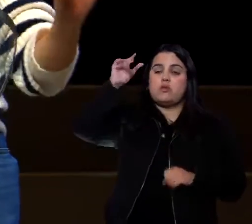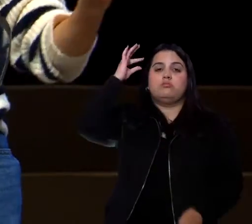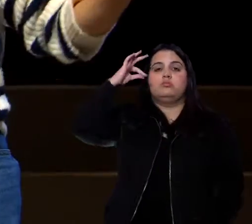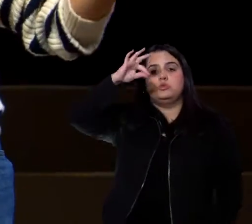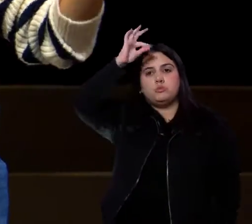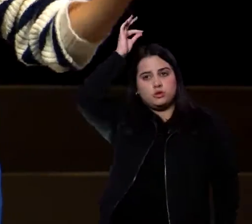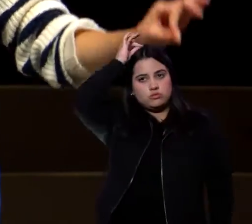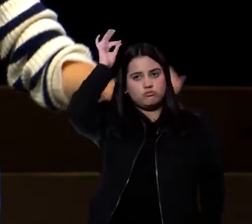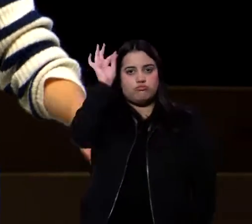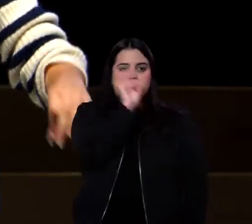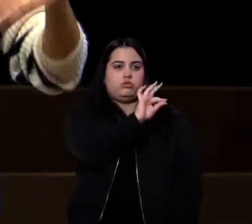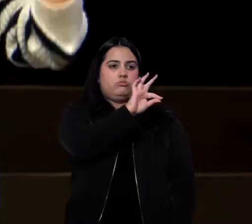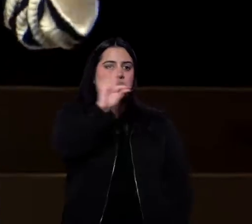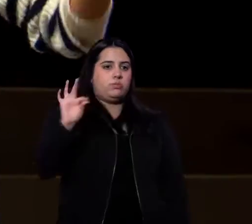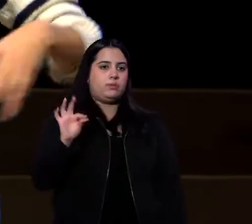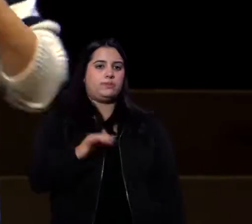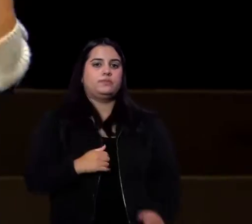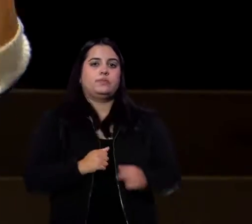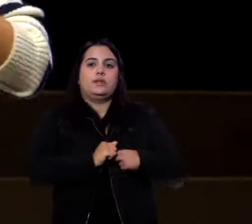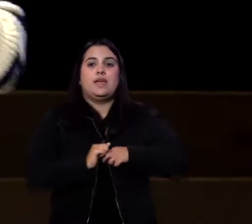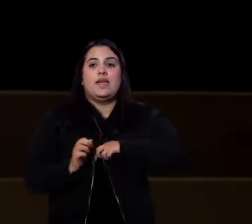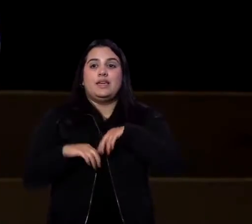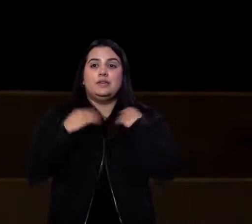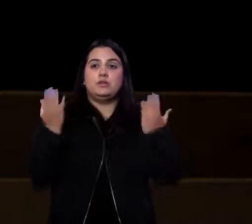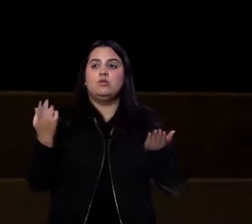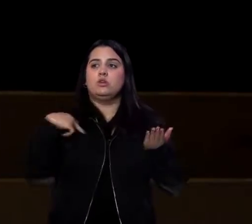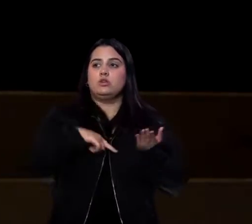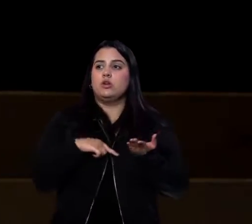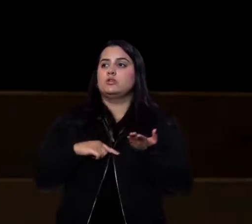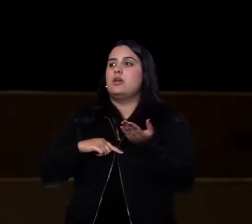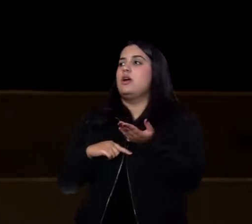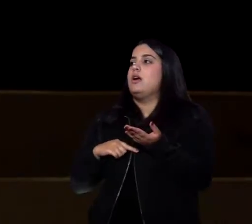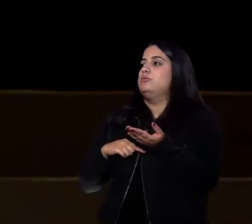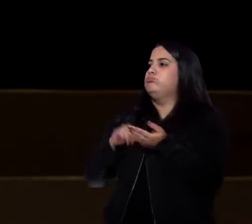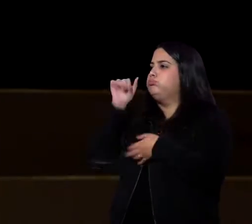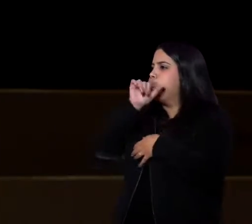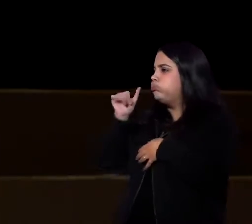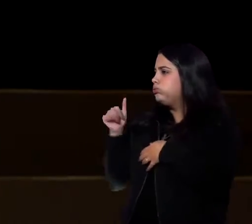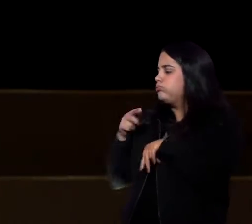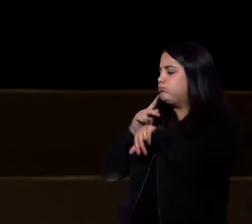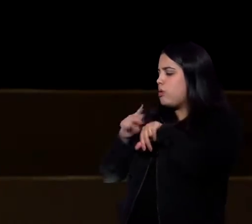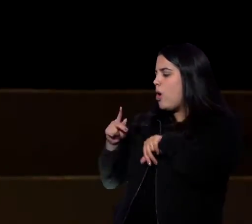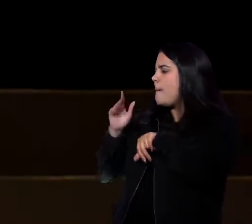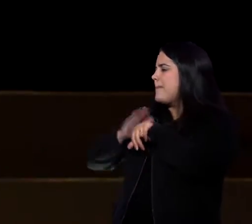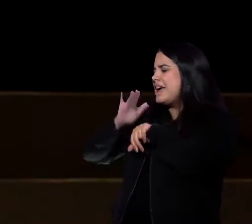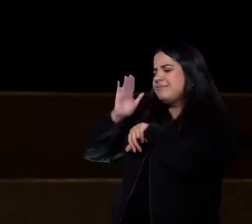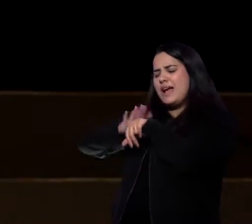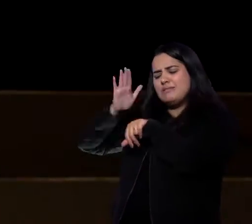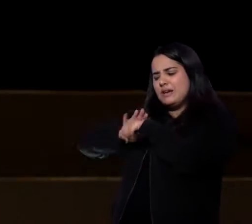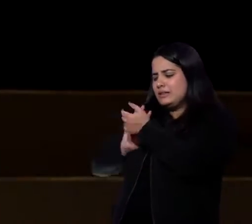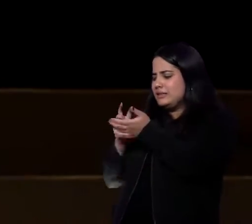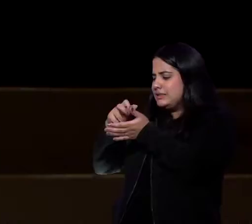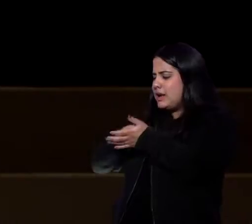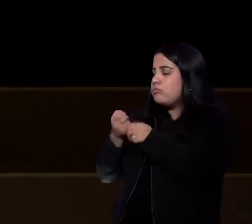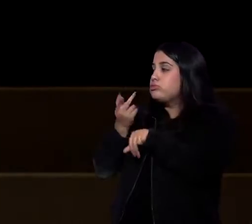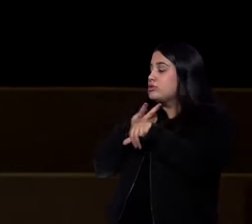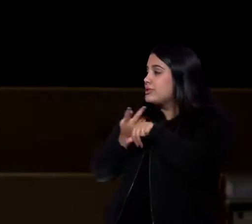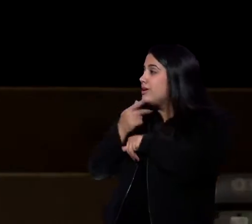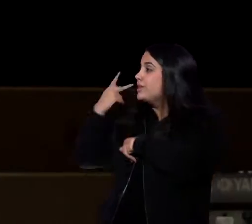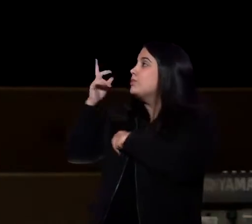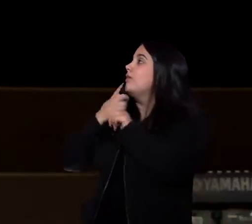medida que a gente se entrega mais e mais e mais e mais para o Senhor, buscando a vontade de Deus, lendo a